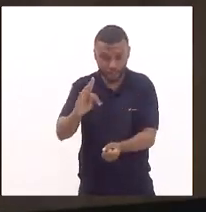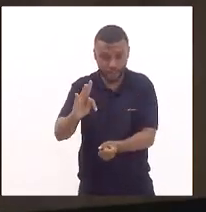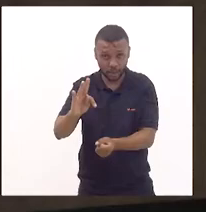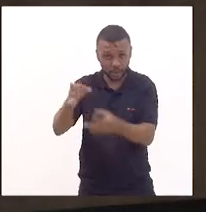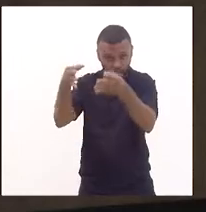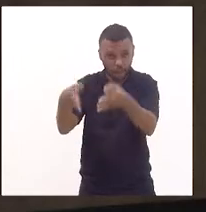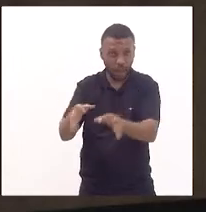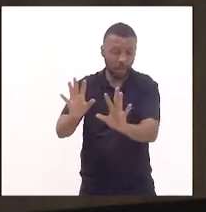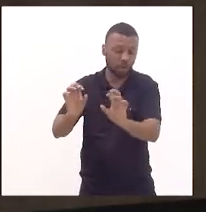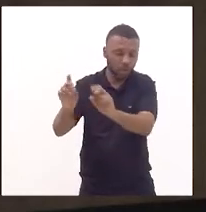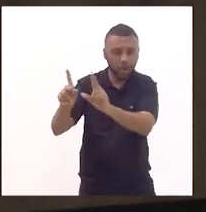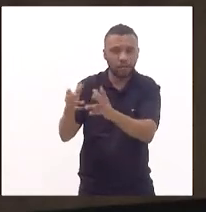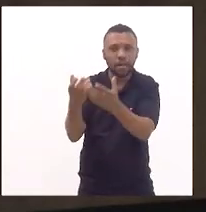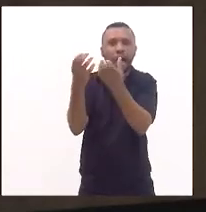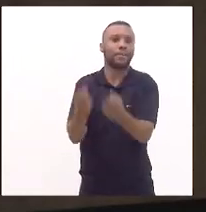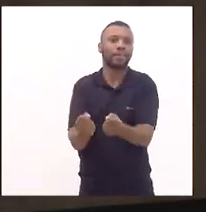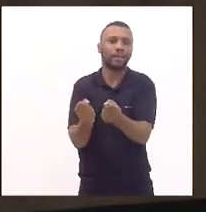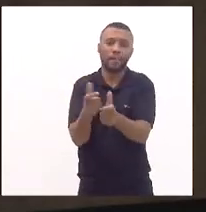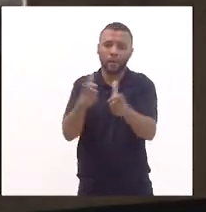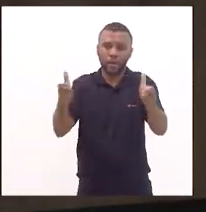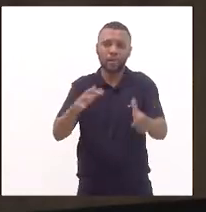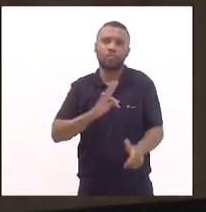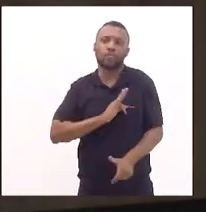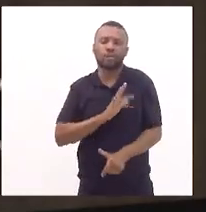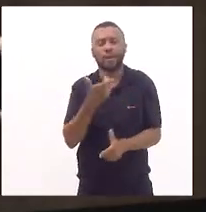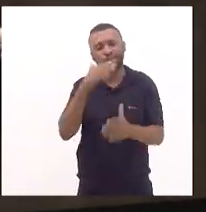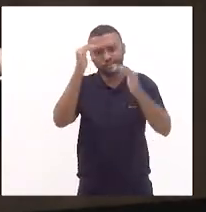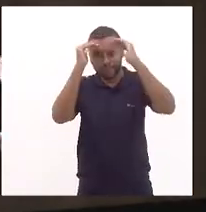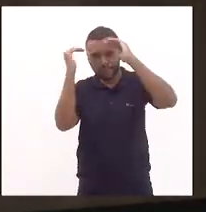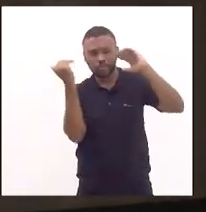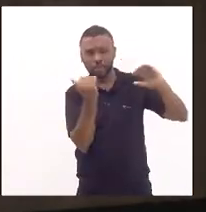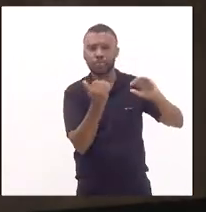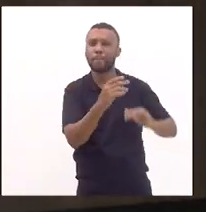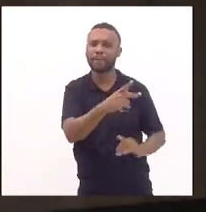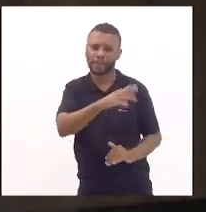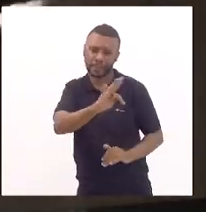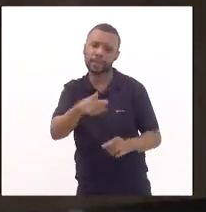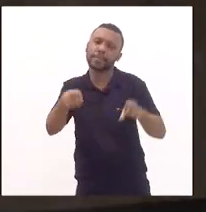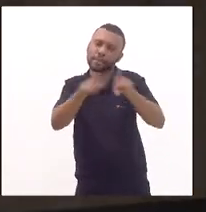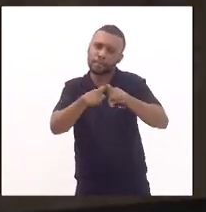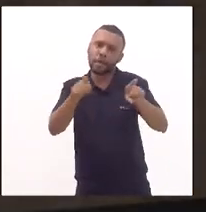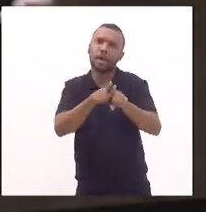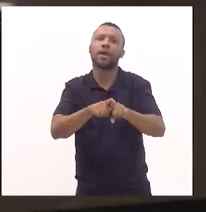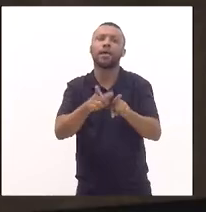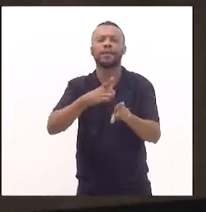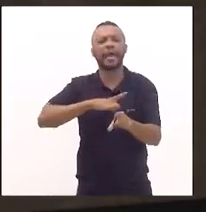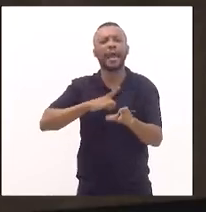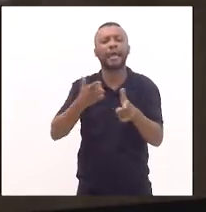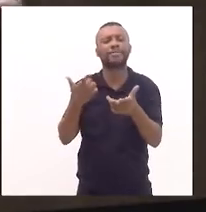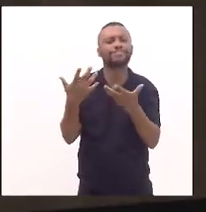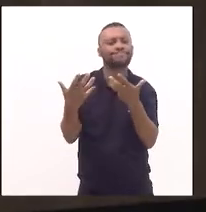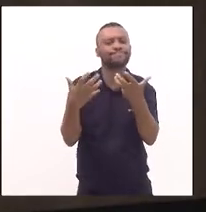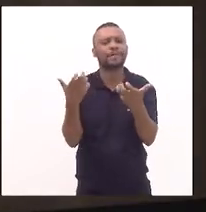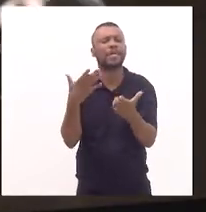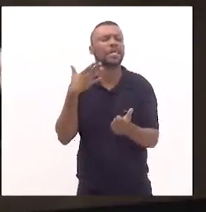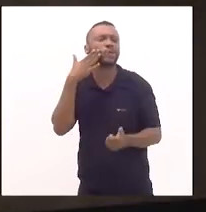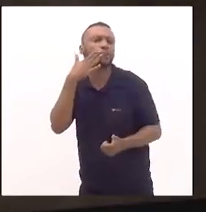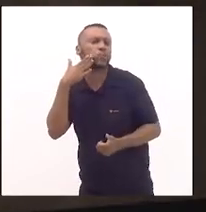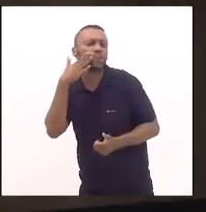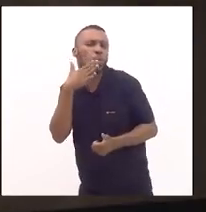hiperaceito pela corporação. Estou falando aqui com muito respeito ao PT também, estou falando porque existe aquela coisa toda,